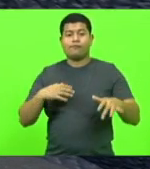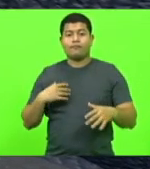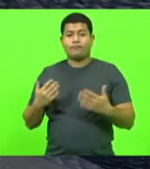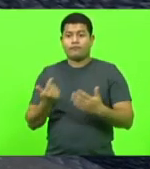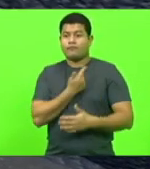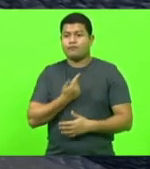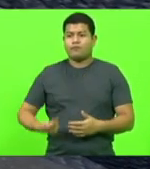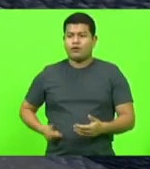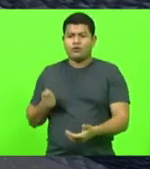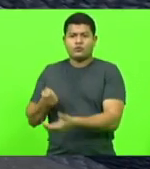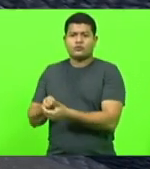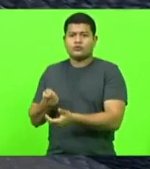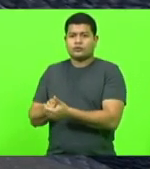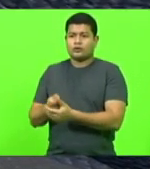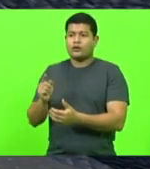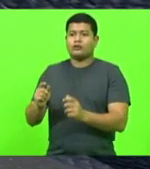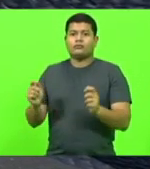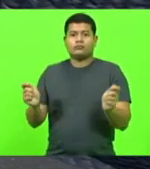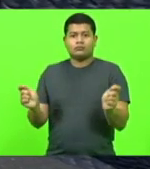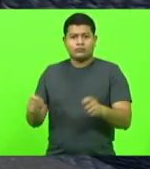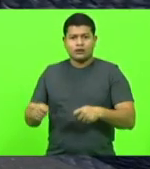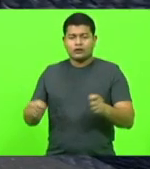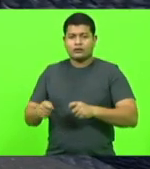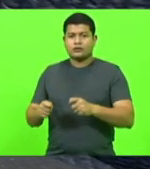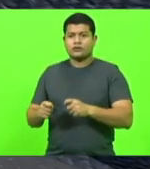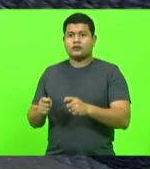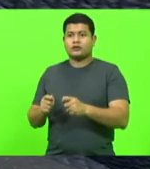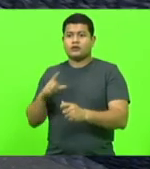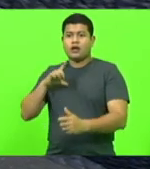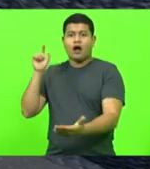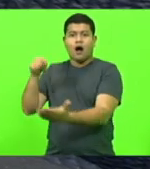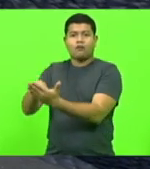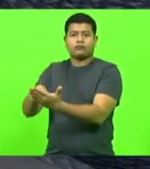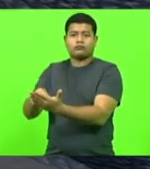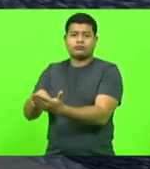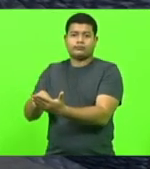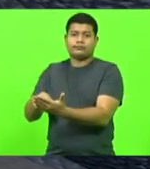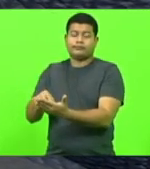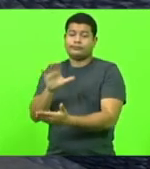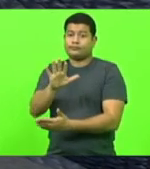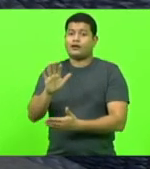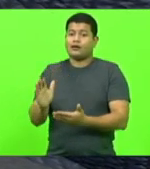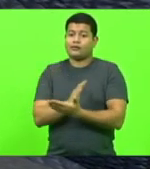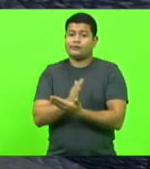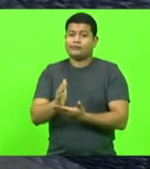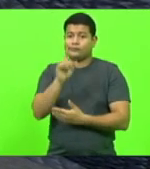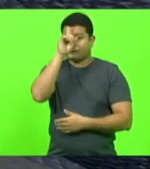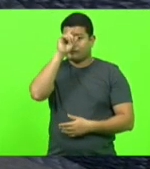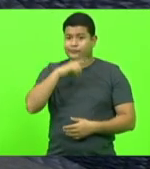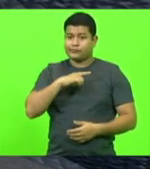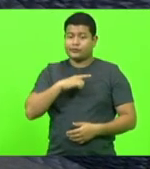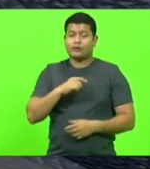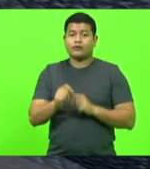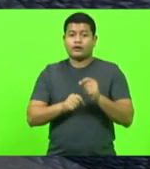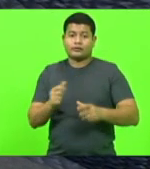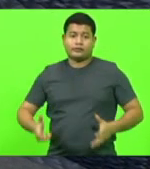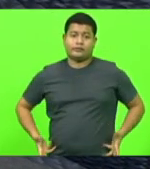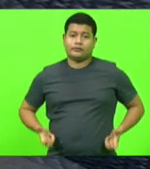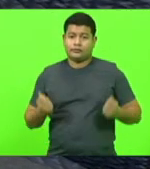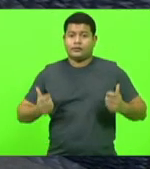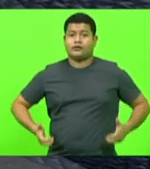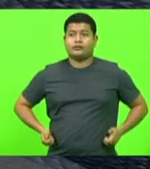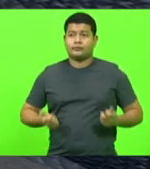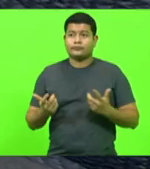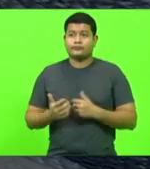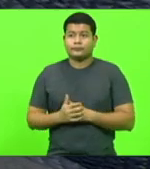exigir metas desses hospitais, mas os hospitais têm as suas despesas no dia a dia. Também, da mesma